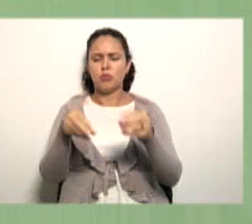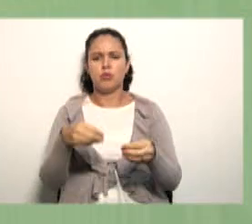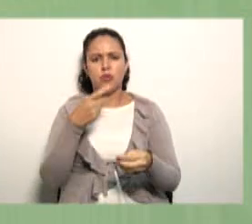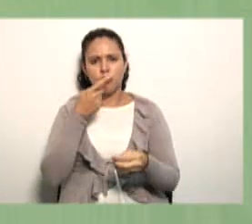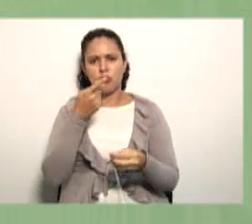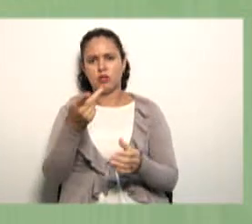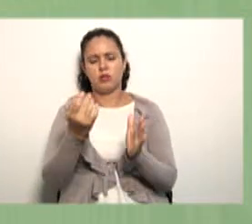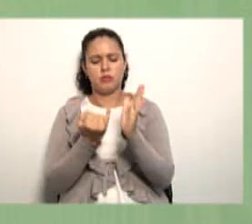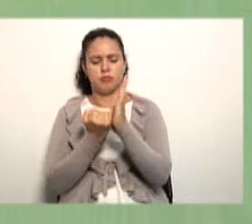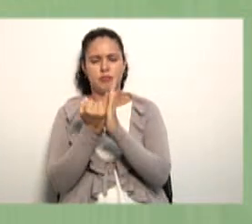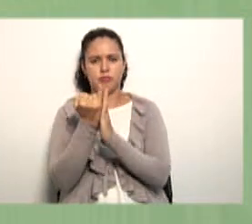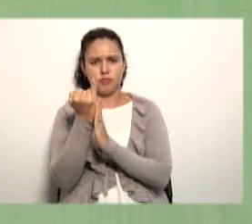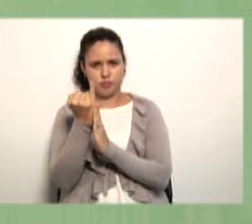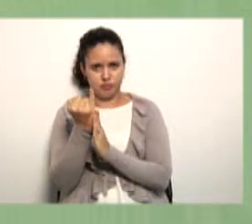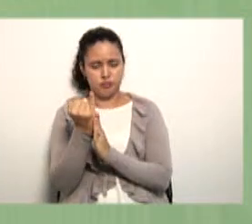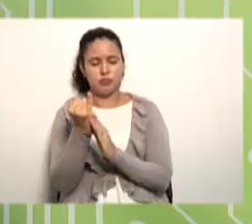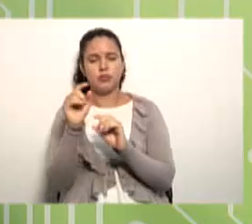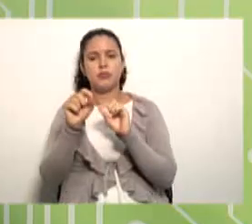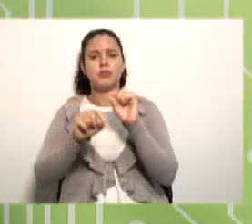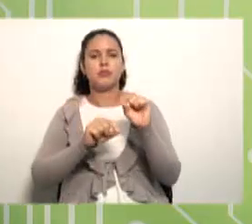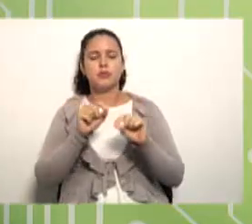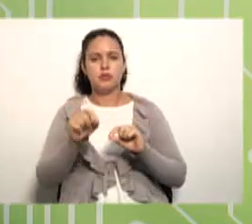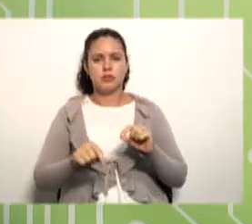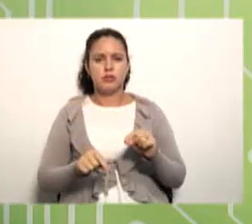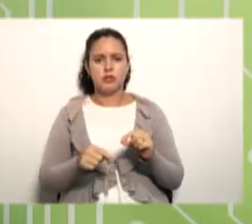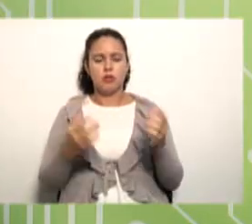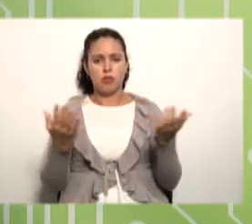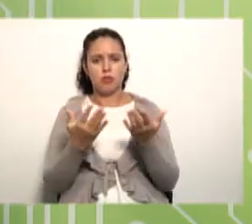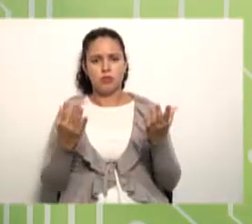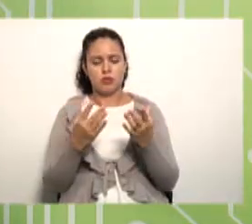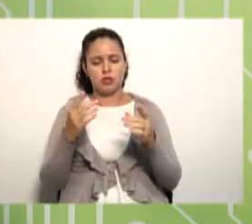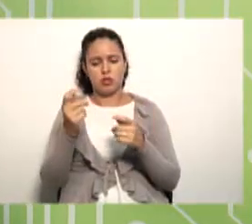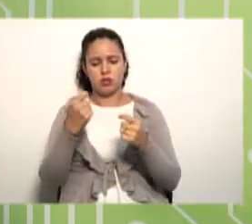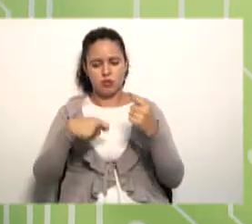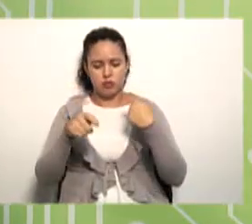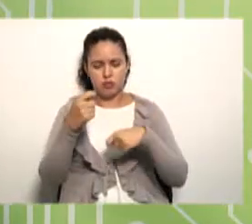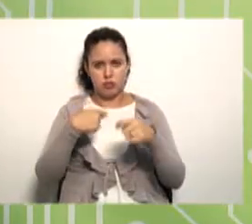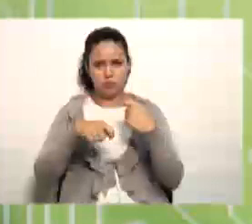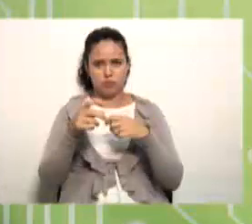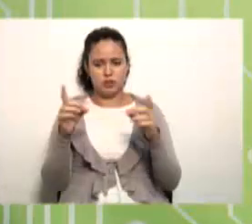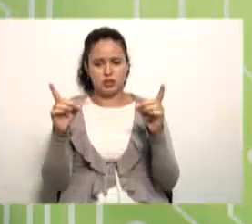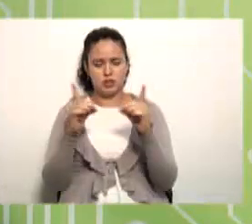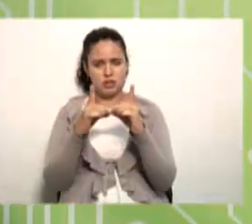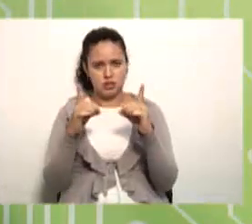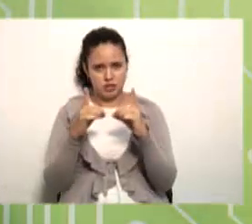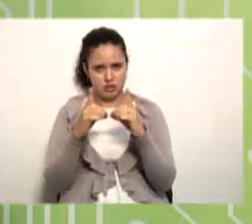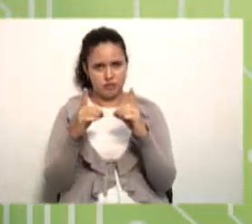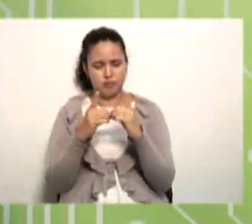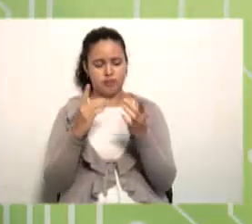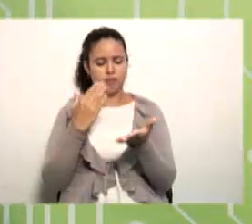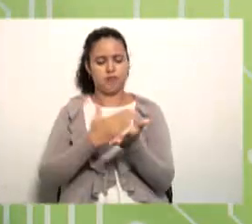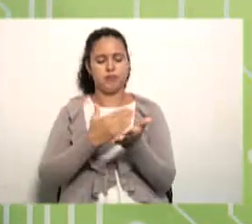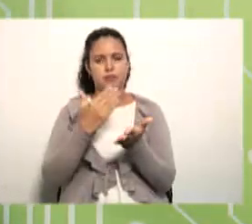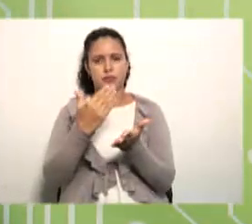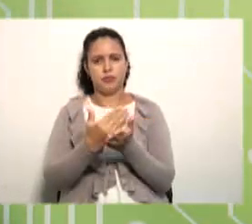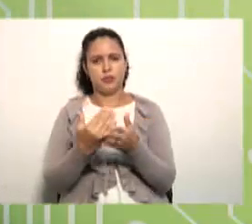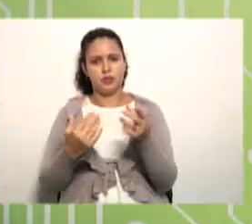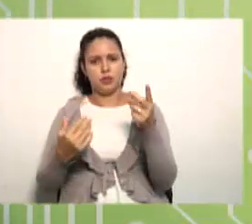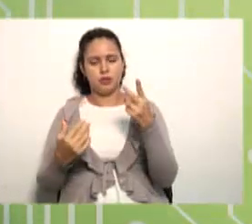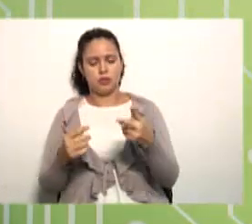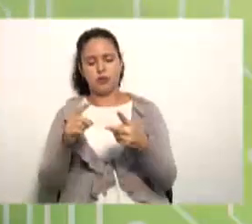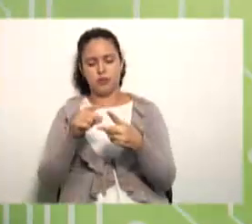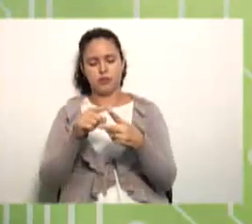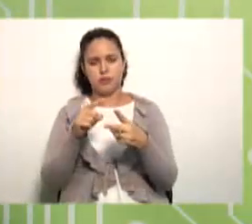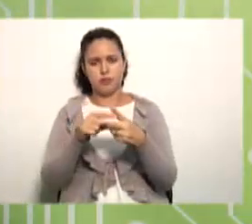ainda, para concluir, que a economia, por uma questão didática, ela é dividida em micro e macroeconomia. A gente vai explorar um pouquinho mais o